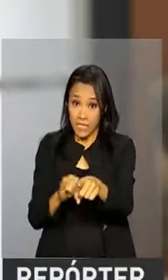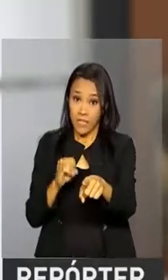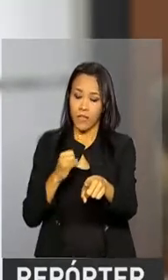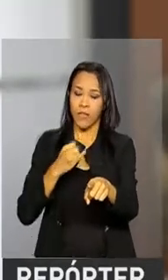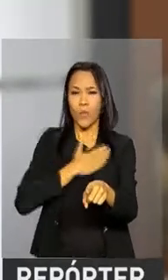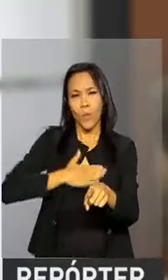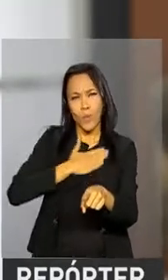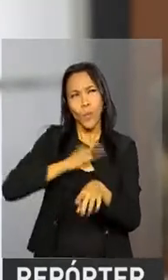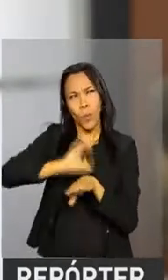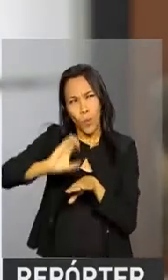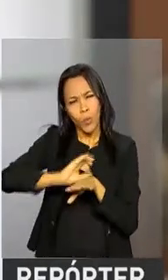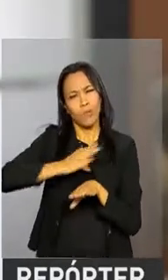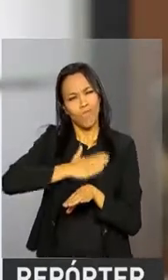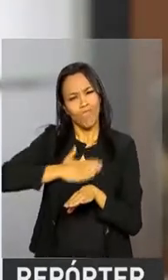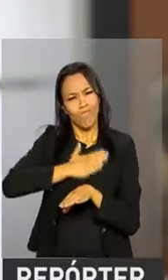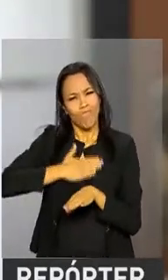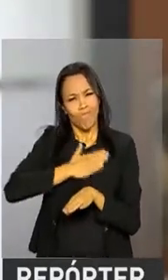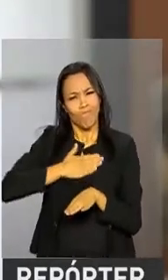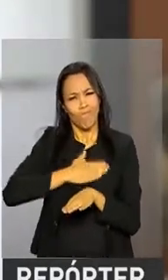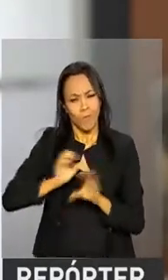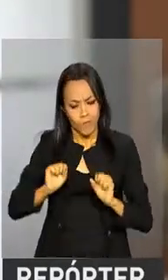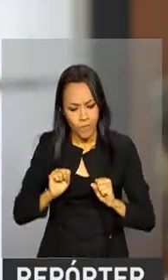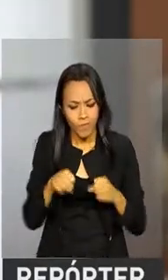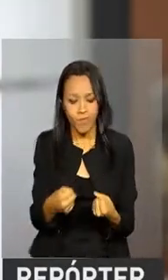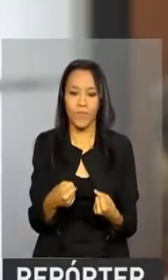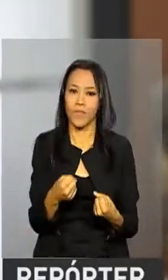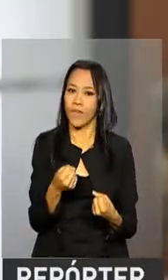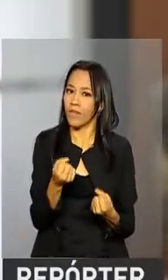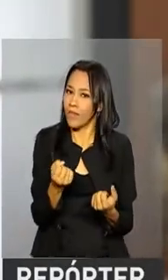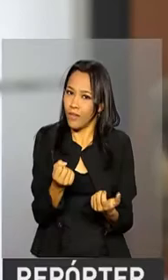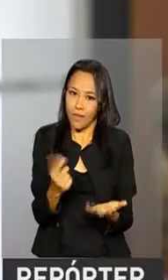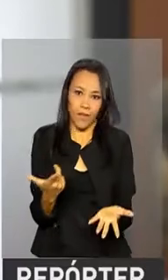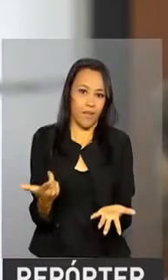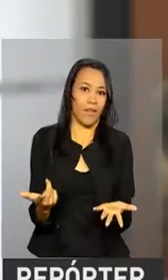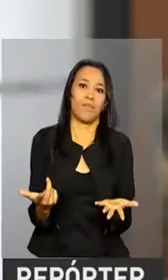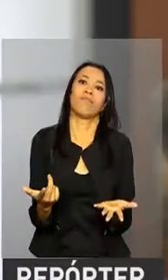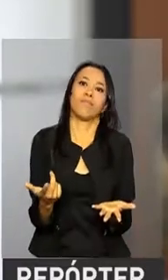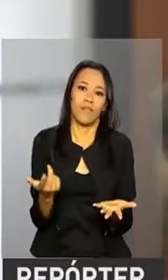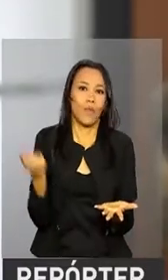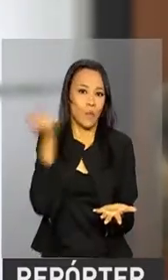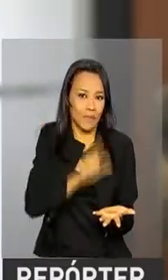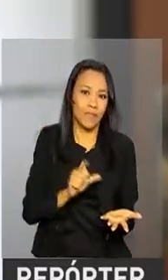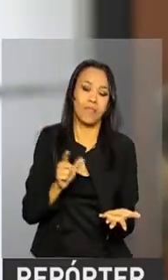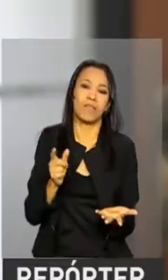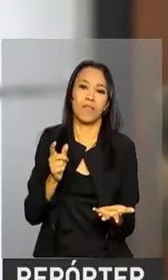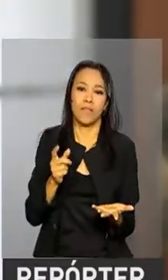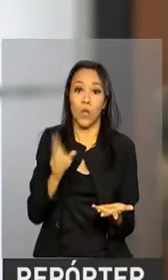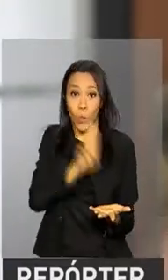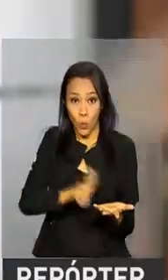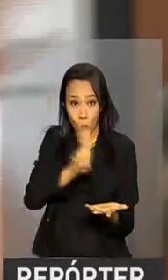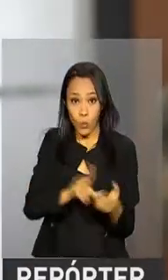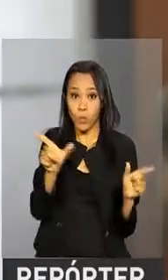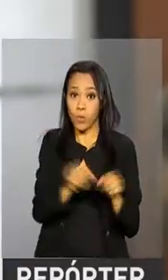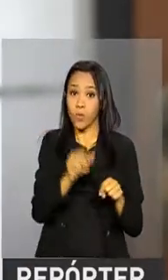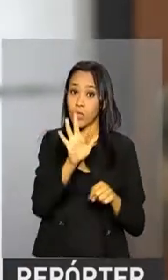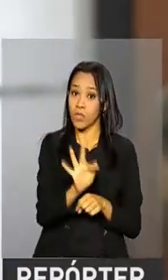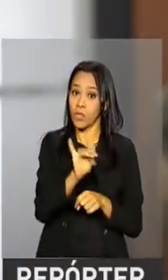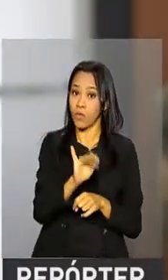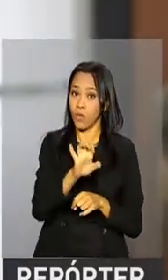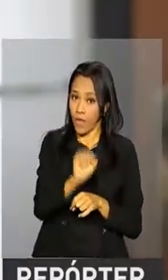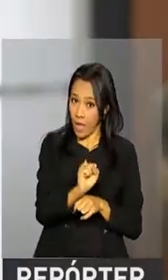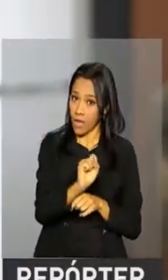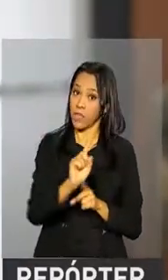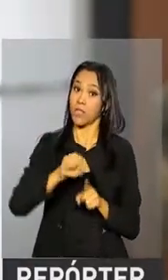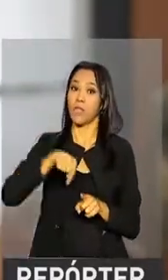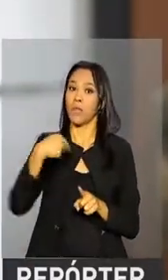gosta de verdade se dedicar eu acho que o retorno é assim em consequência então você usa os fiéis mas depois quando você tiver